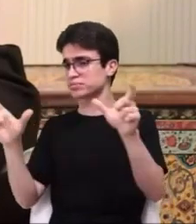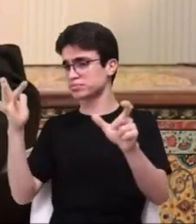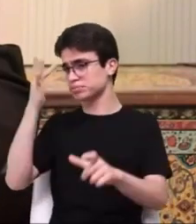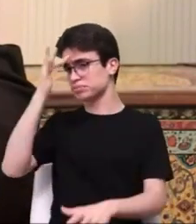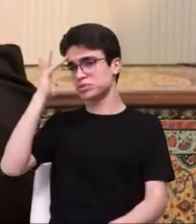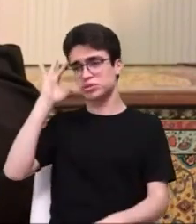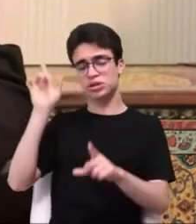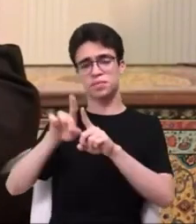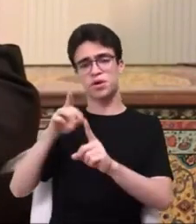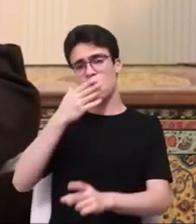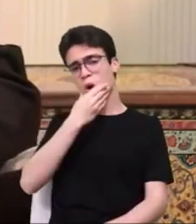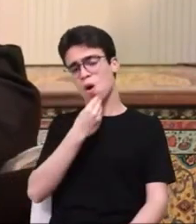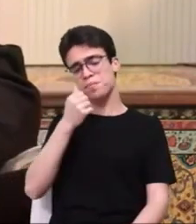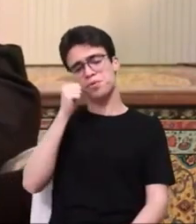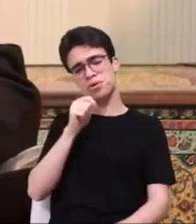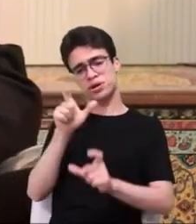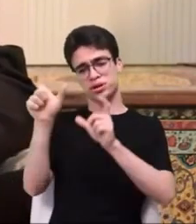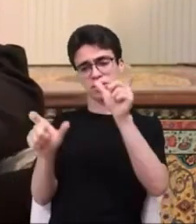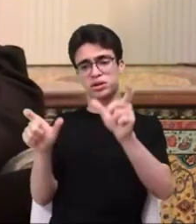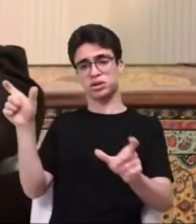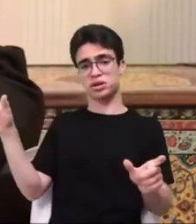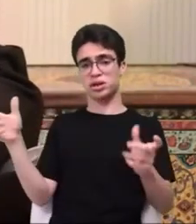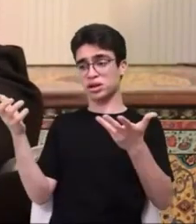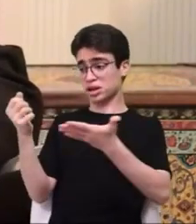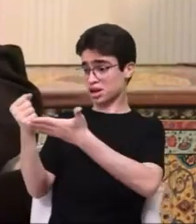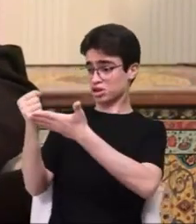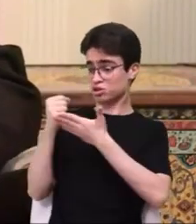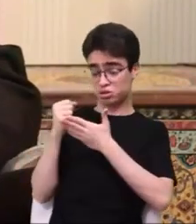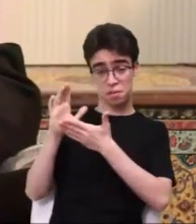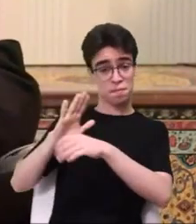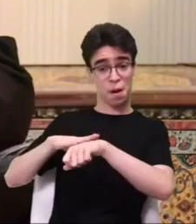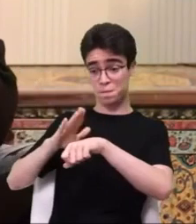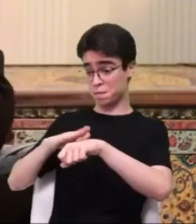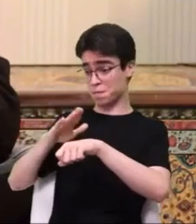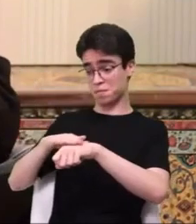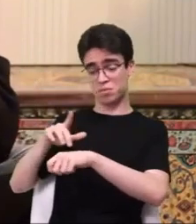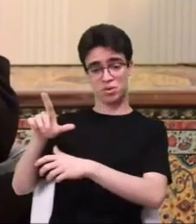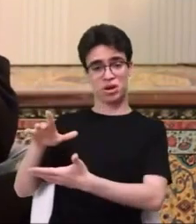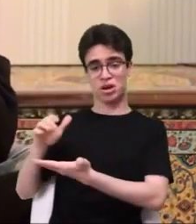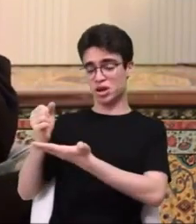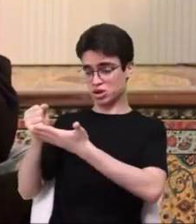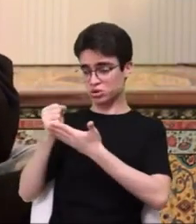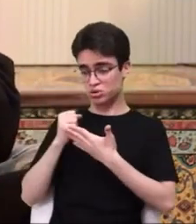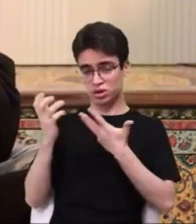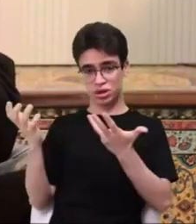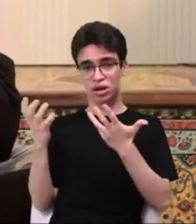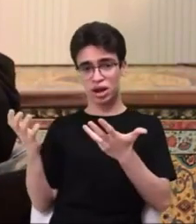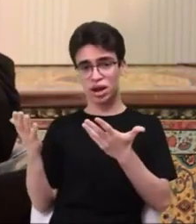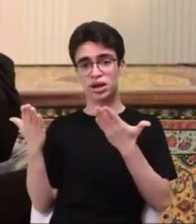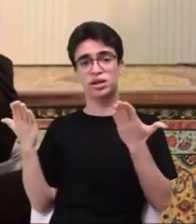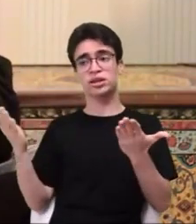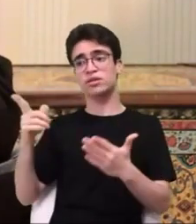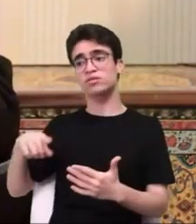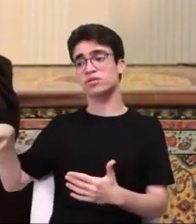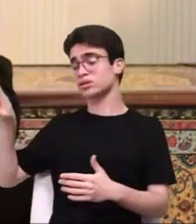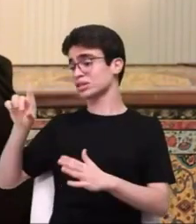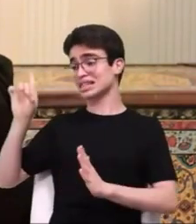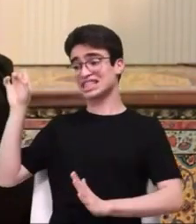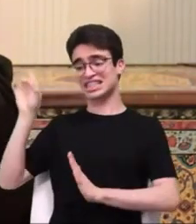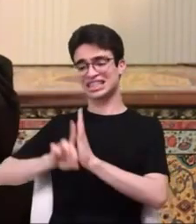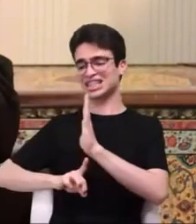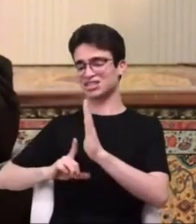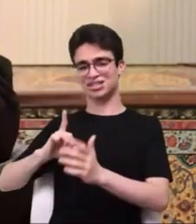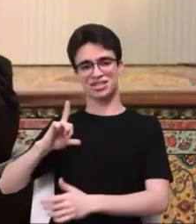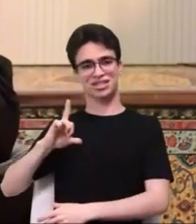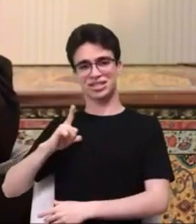os homens e mulheres que buscam ajuda, livremente buscam por essa ajuda, que você tem direito